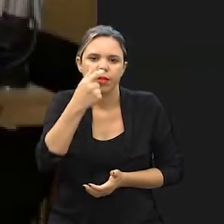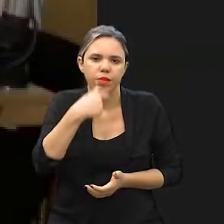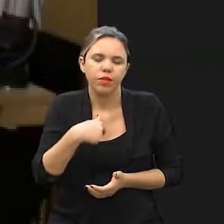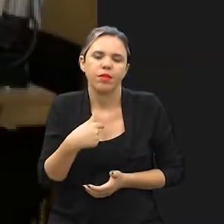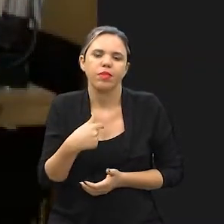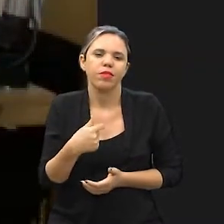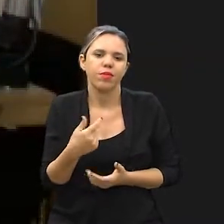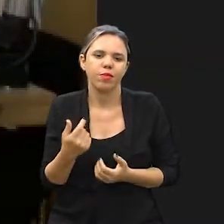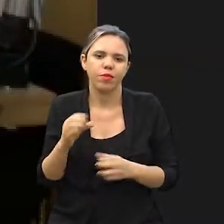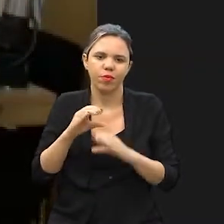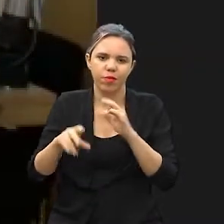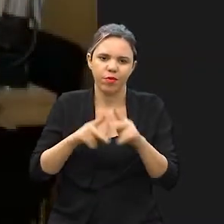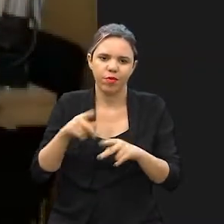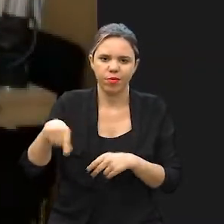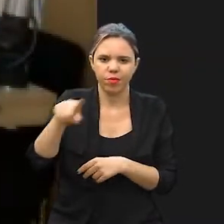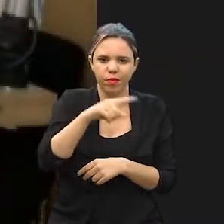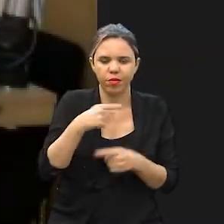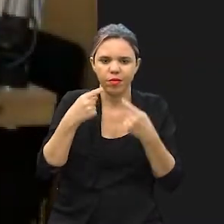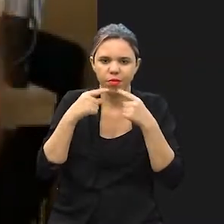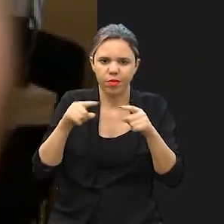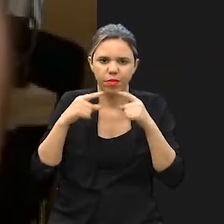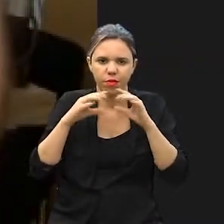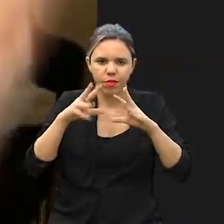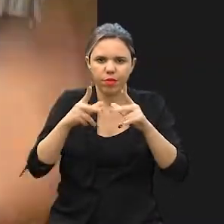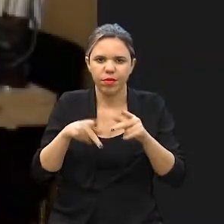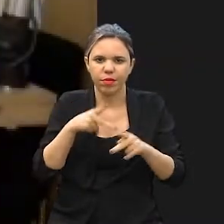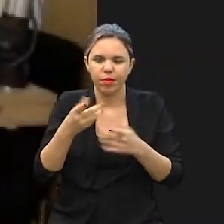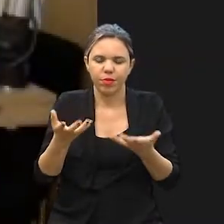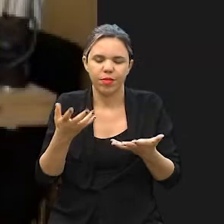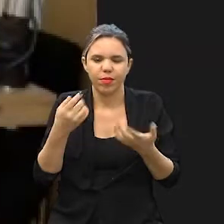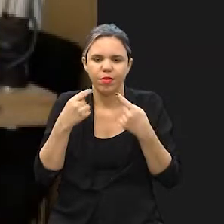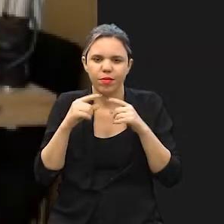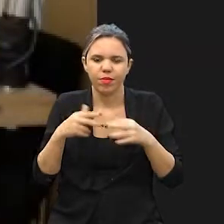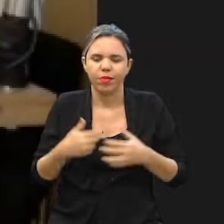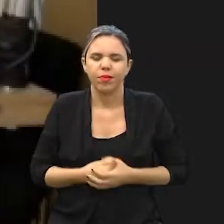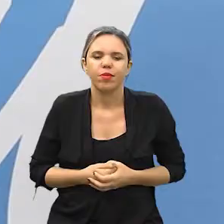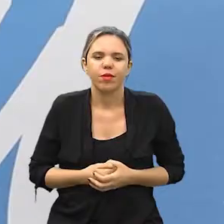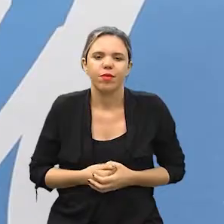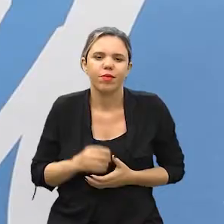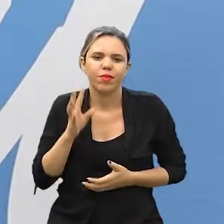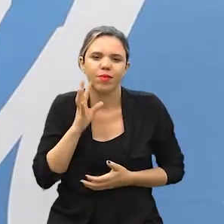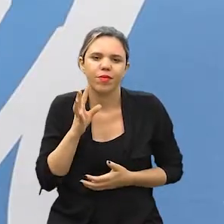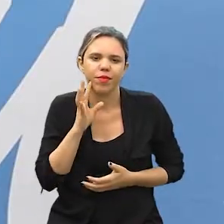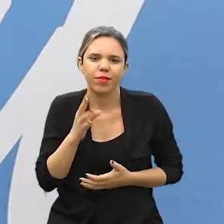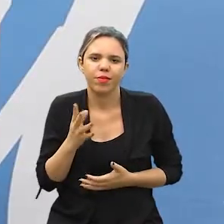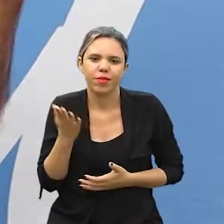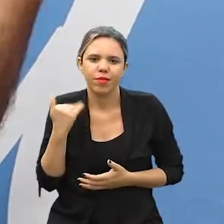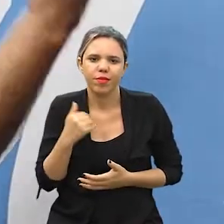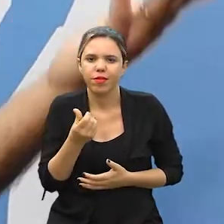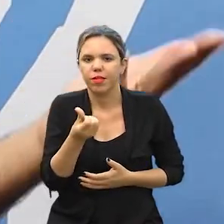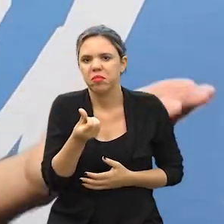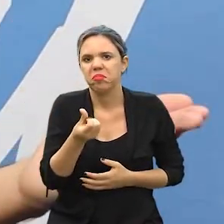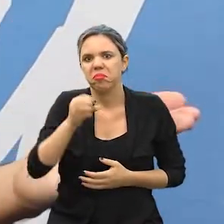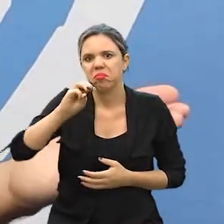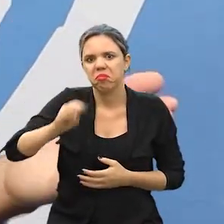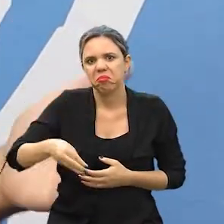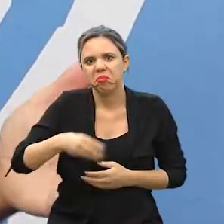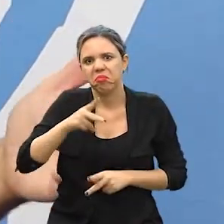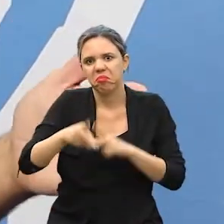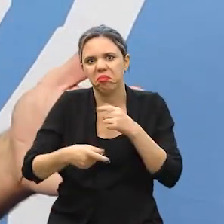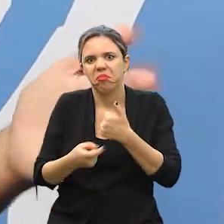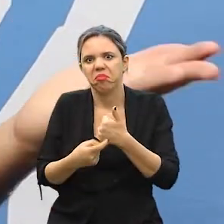o porta-voz do povo. Eu reclamo de tudo que o povo queria reclamar. E é um barato mesmo, já são 6 milhões